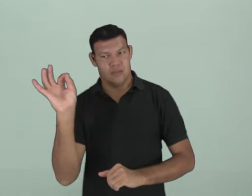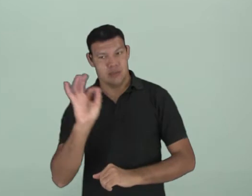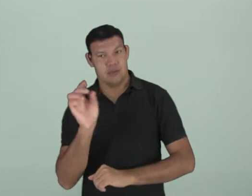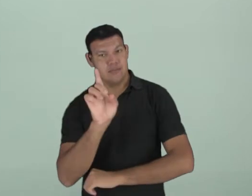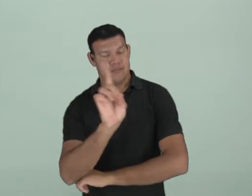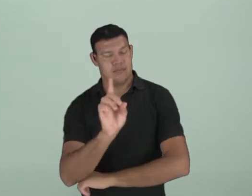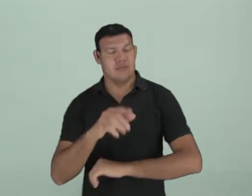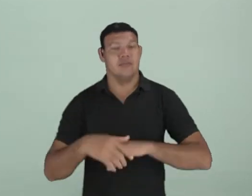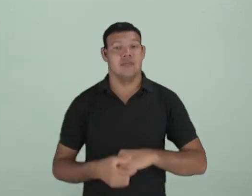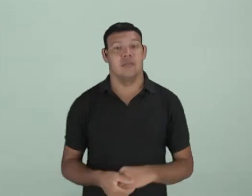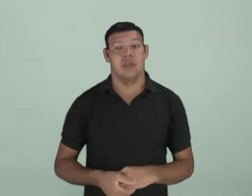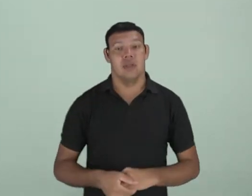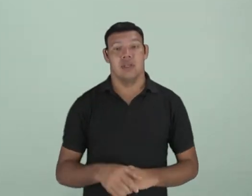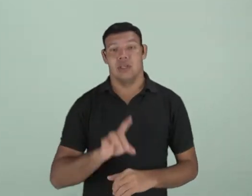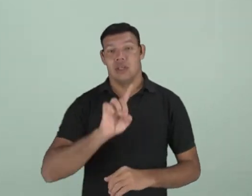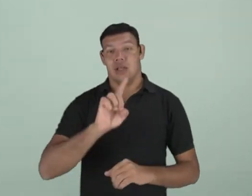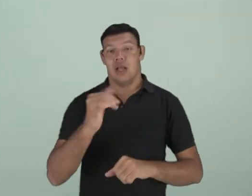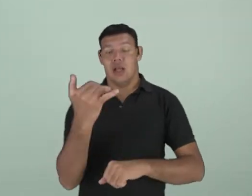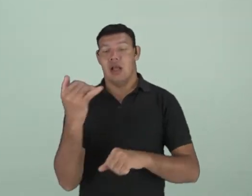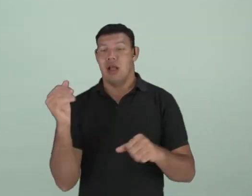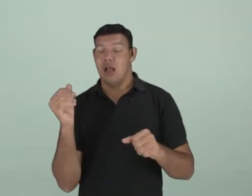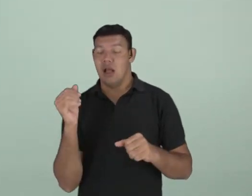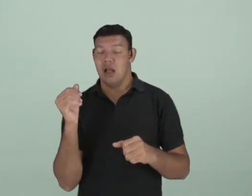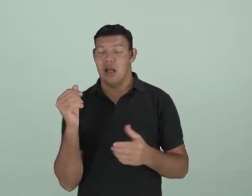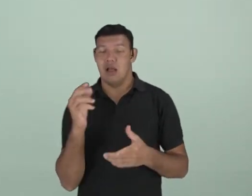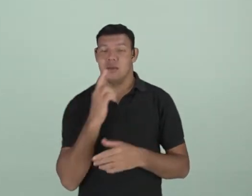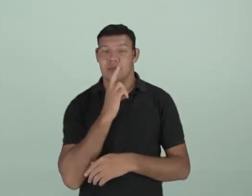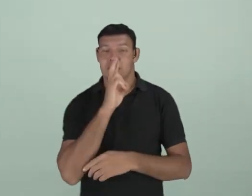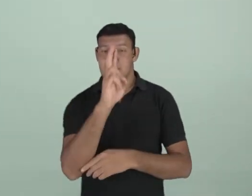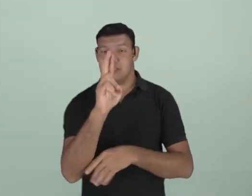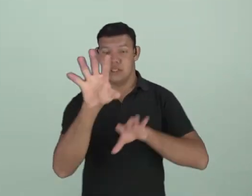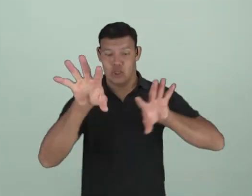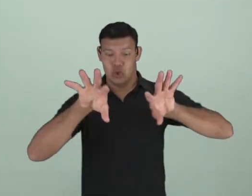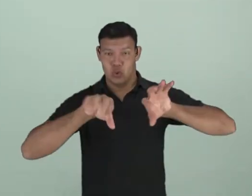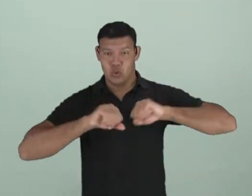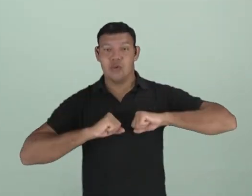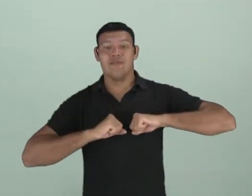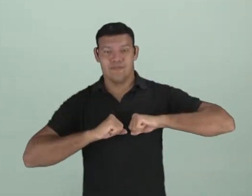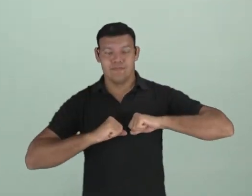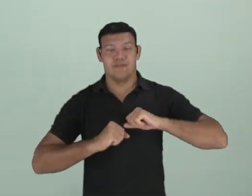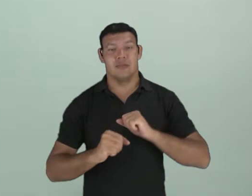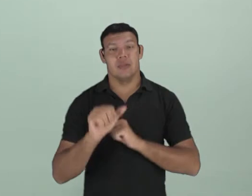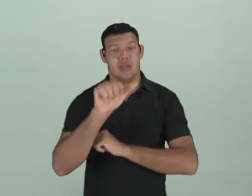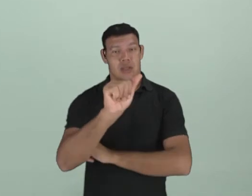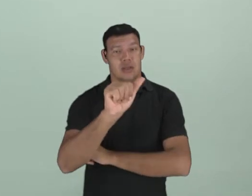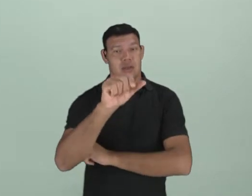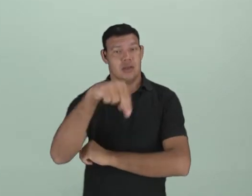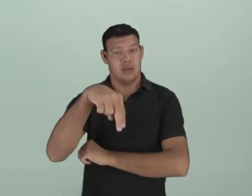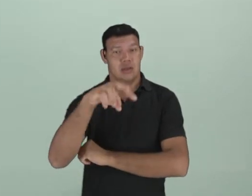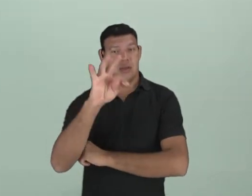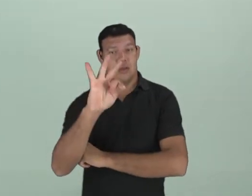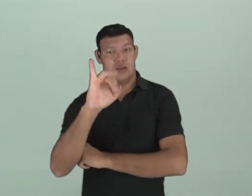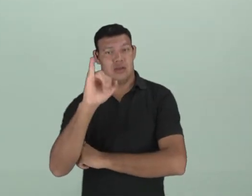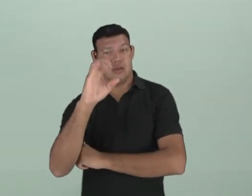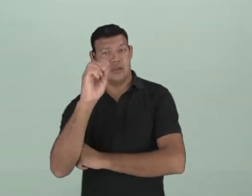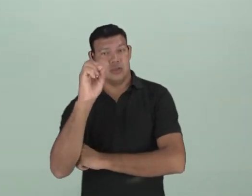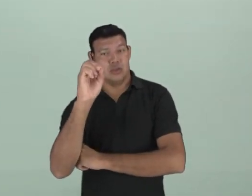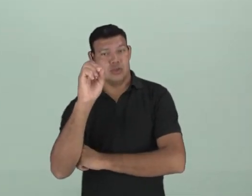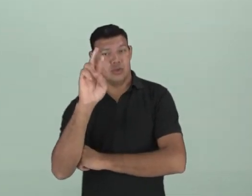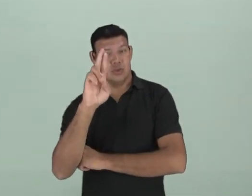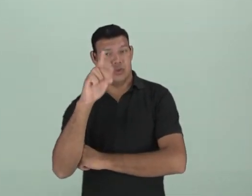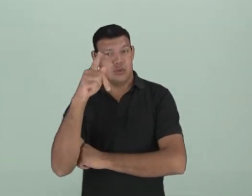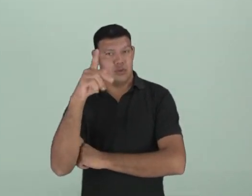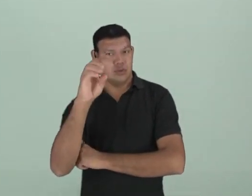A resposta imune adquirida já é um pouco diferente, tá bom? Ela é formada por anticorpos e células de memória. Nós vamos estudar